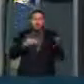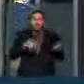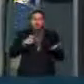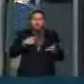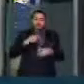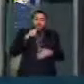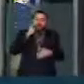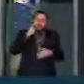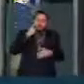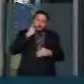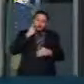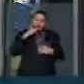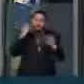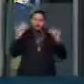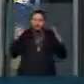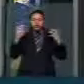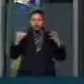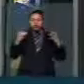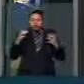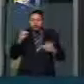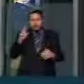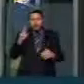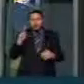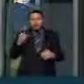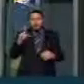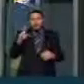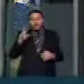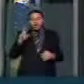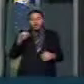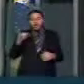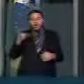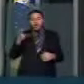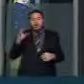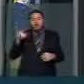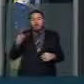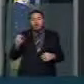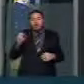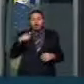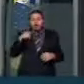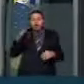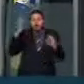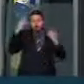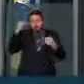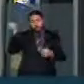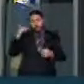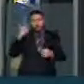e aplaudir a ordenação do Frei Rui Lopes, que é uma pessoa extremamente conceituada